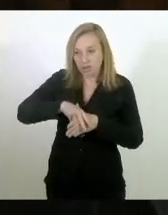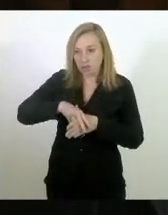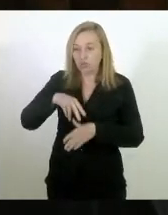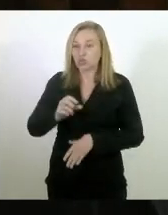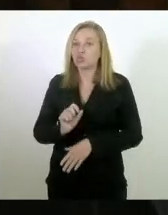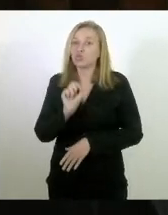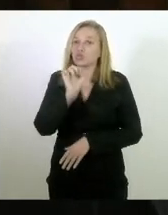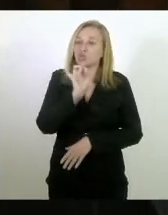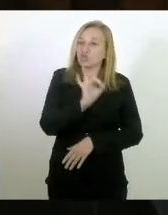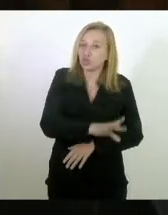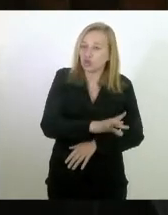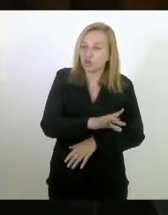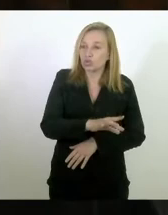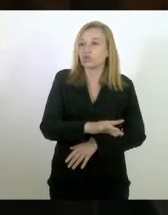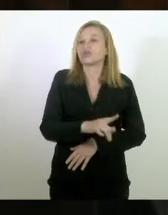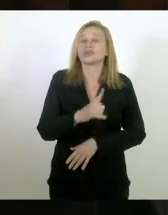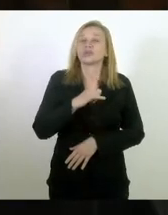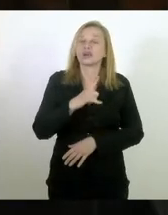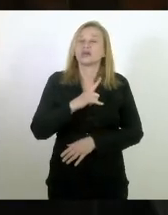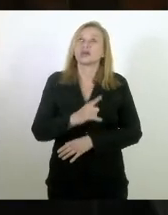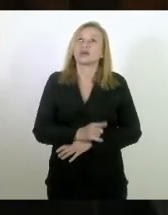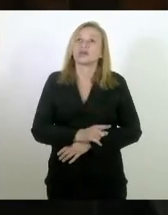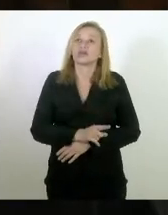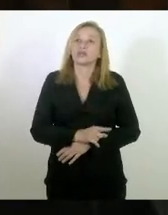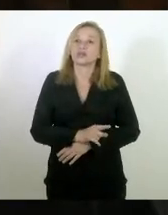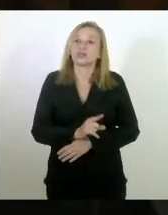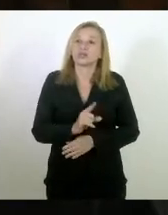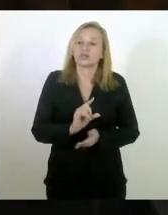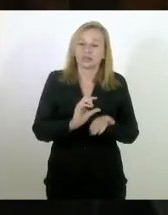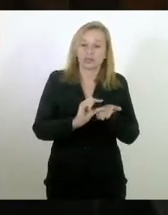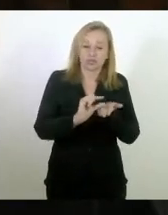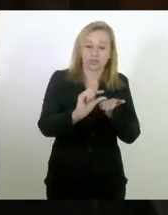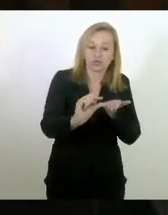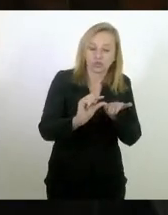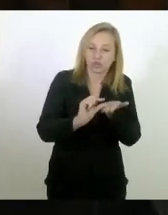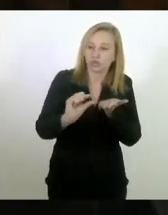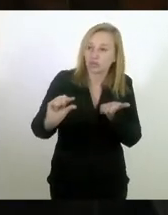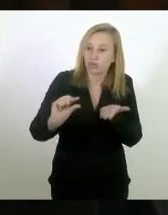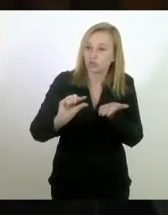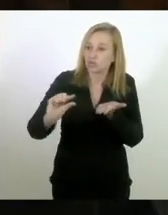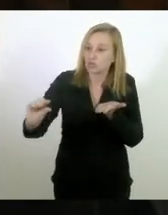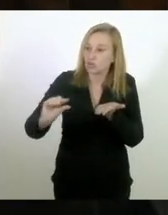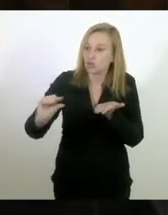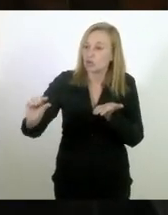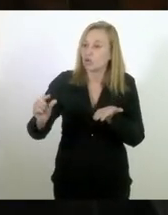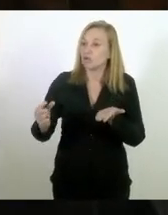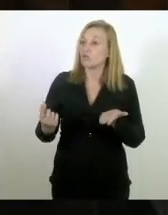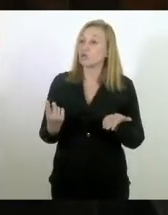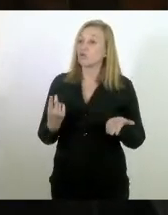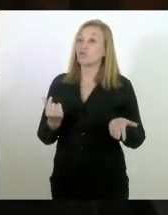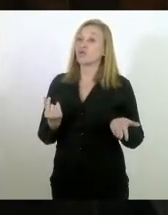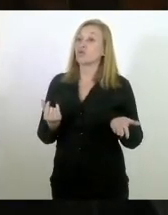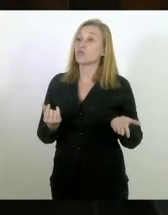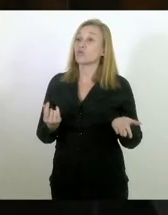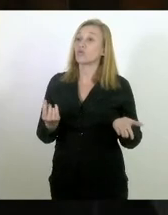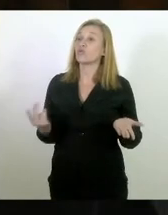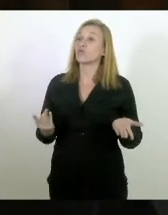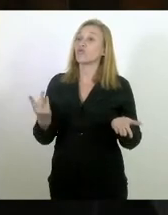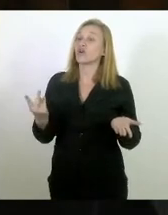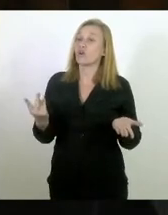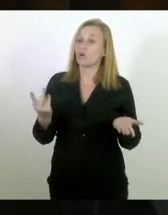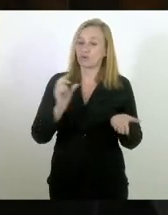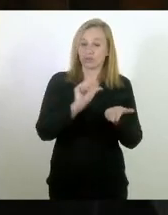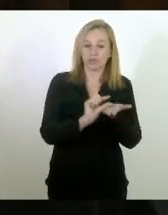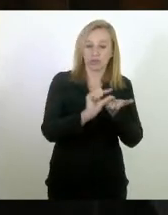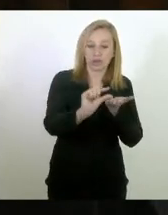tem um quanto vai para cada município que pertenciam aos lotes licitados